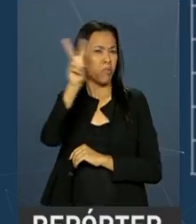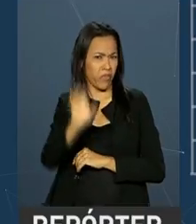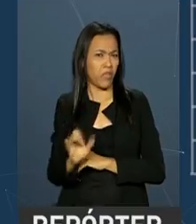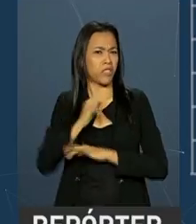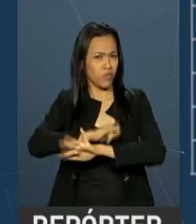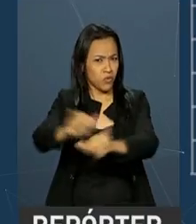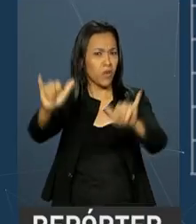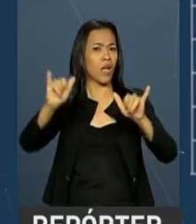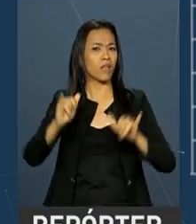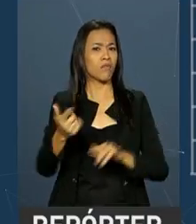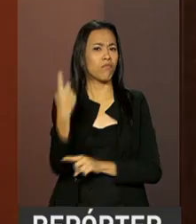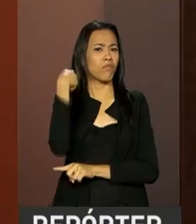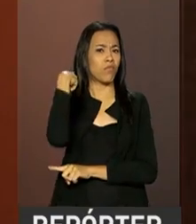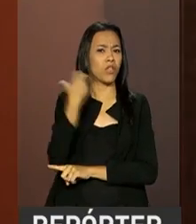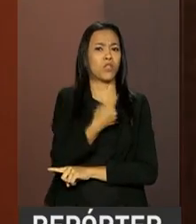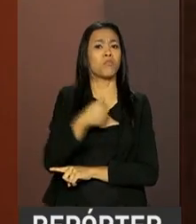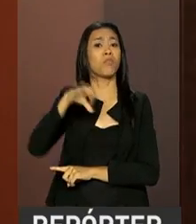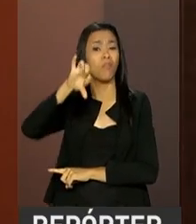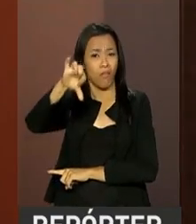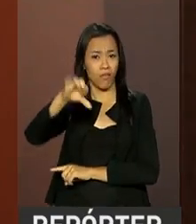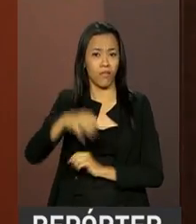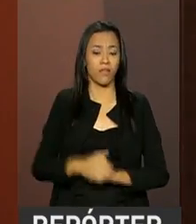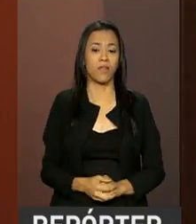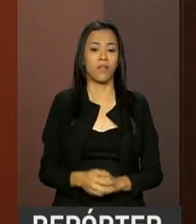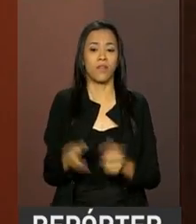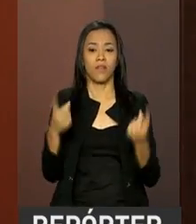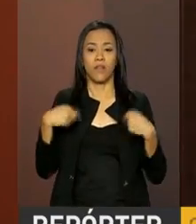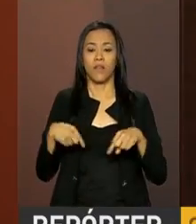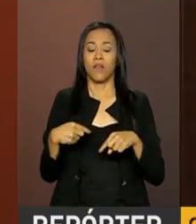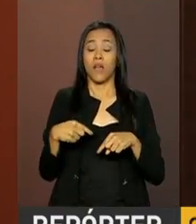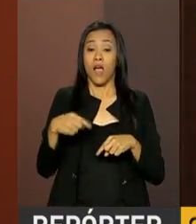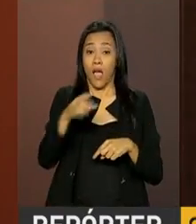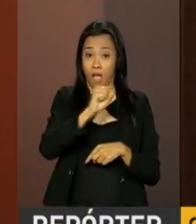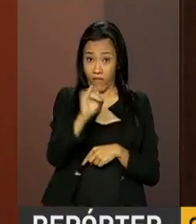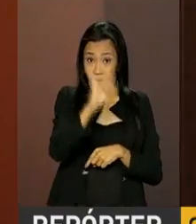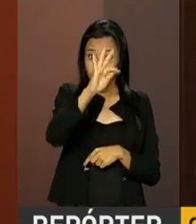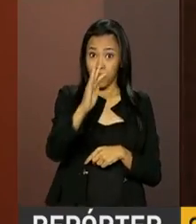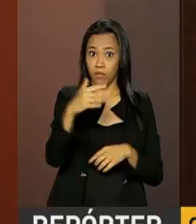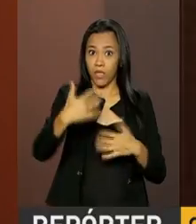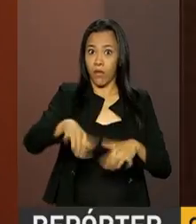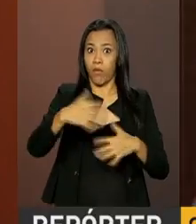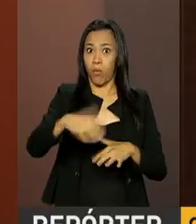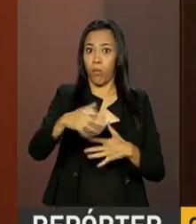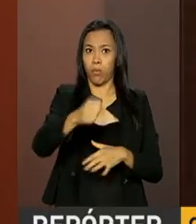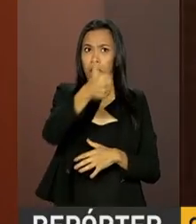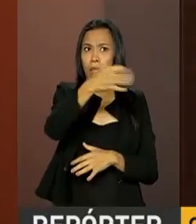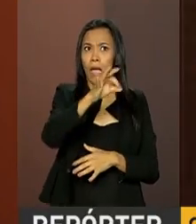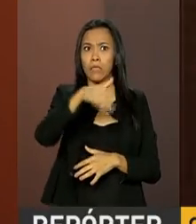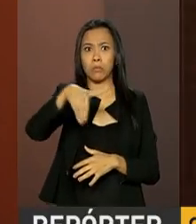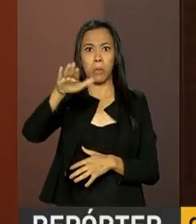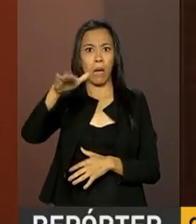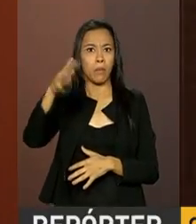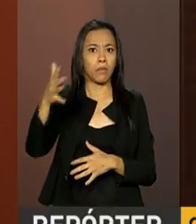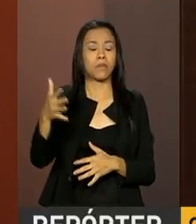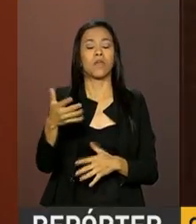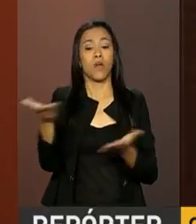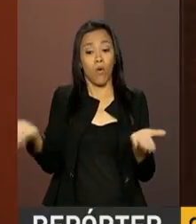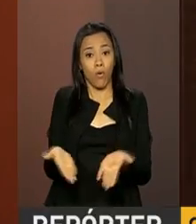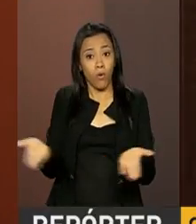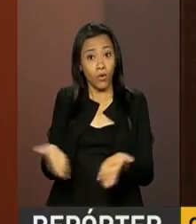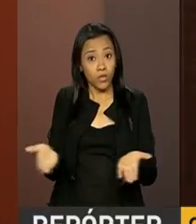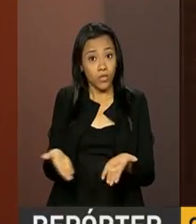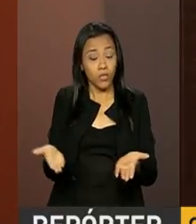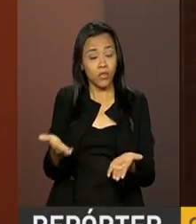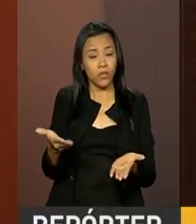em 2009 e inflação que está em dois dígitos hoje está prevista para